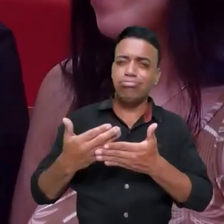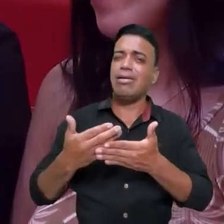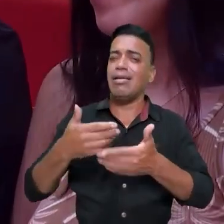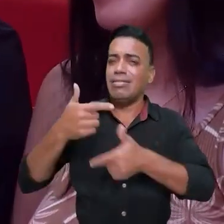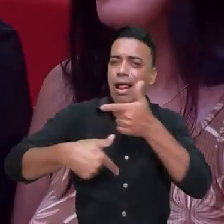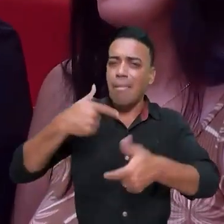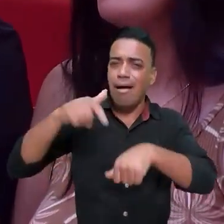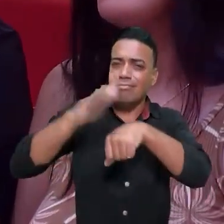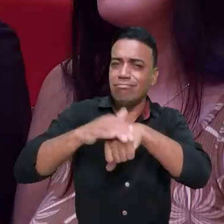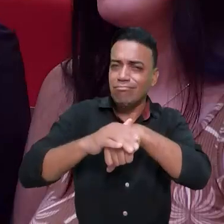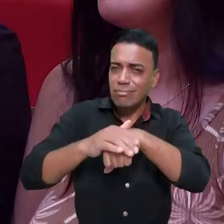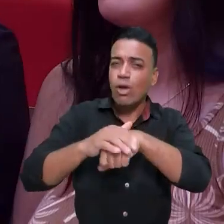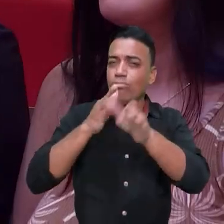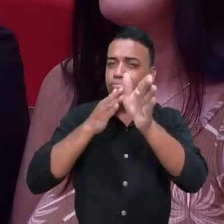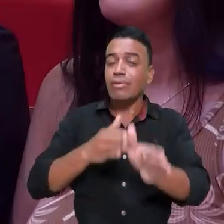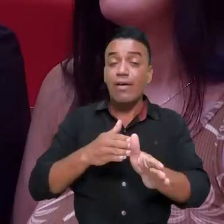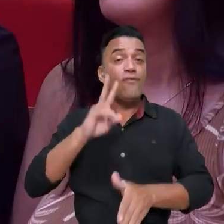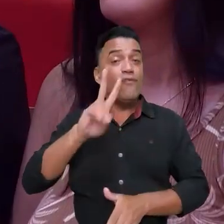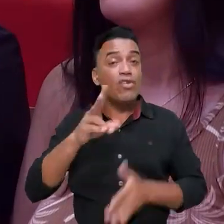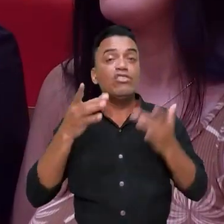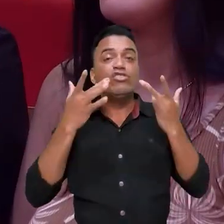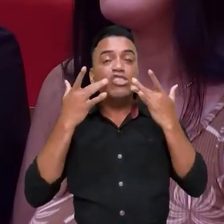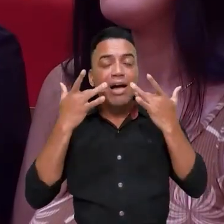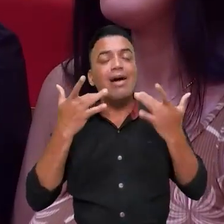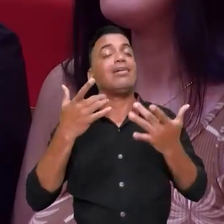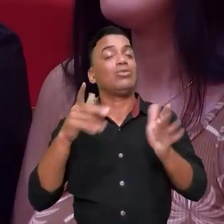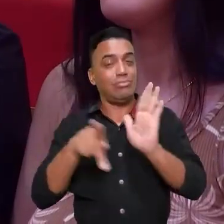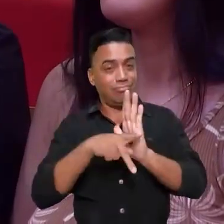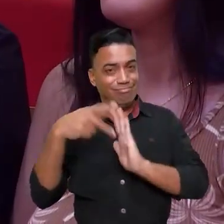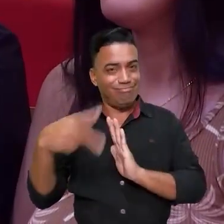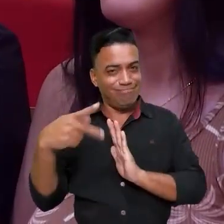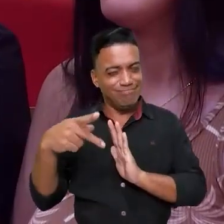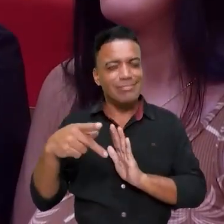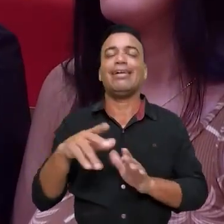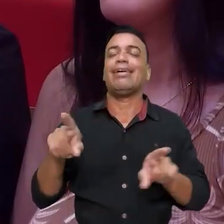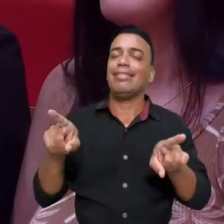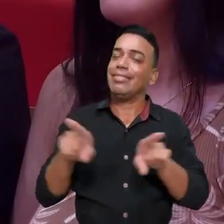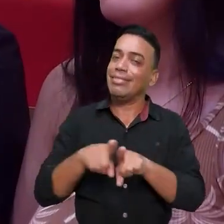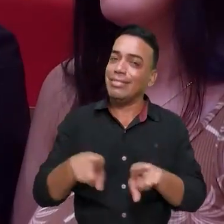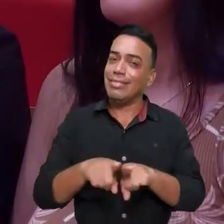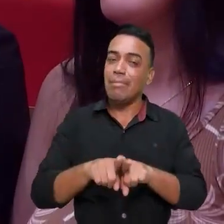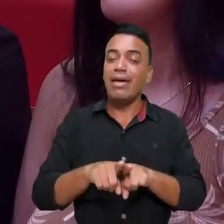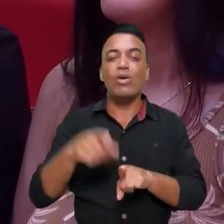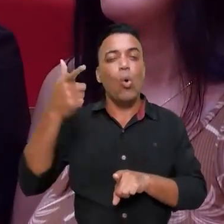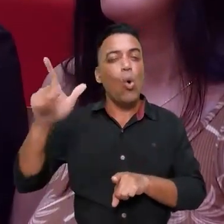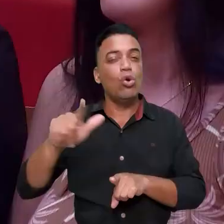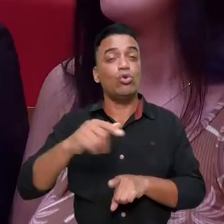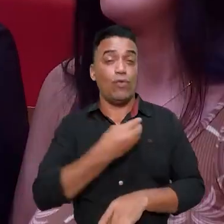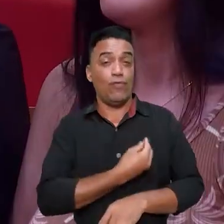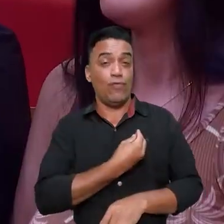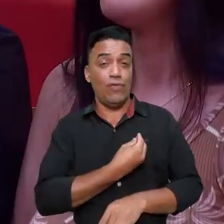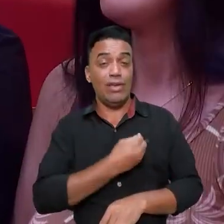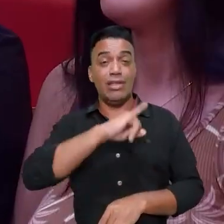evidentemente. Tive a oportunidade de ver no teatro, na peça do Vincent, também A Vida de Jó, mais